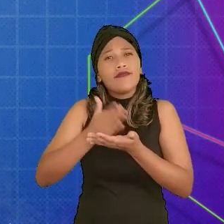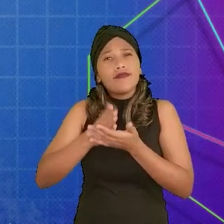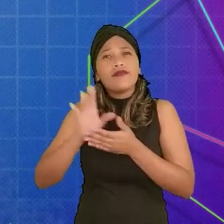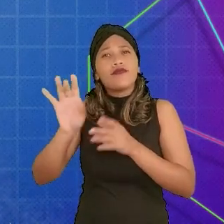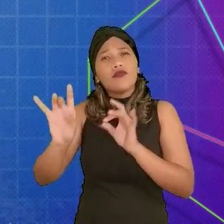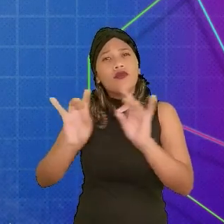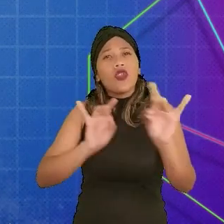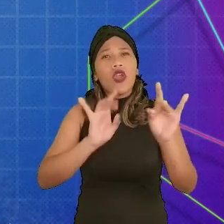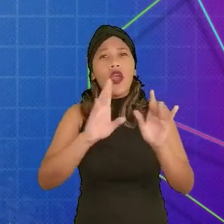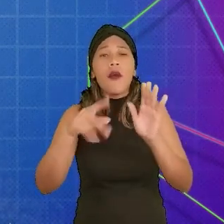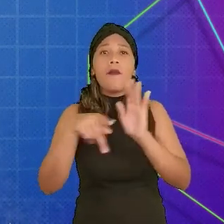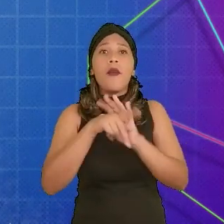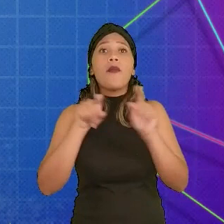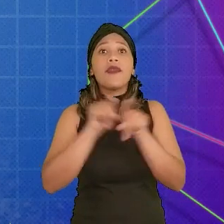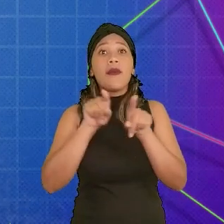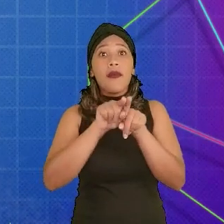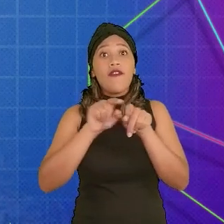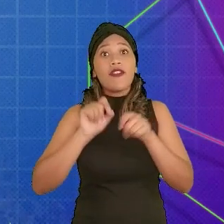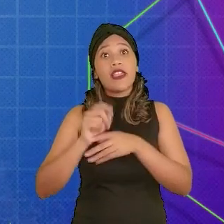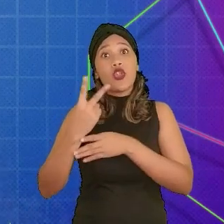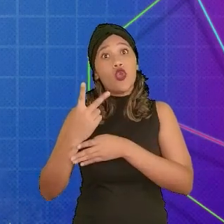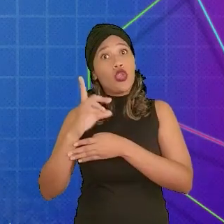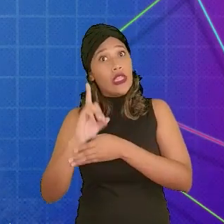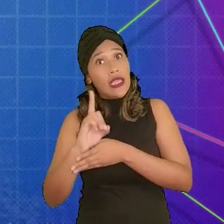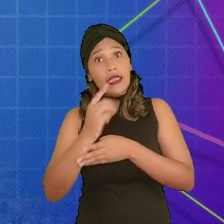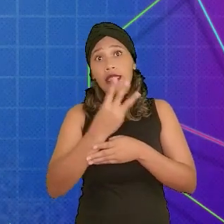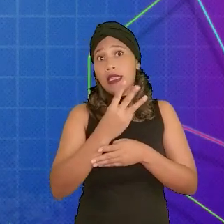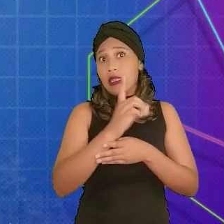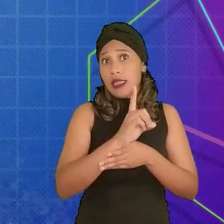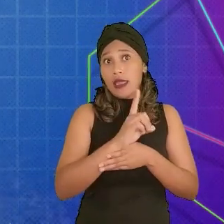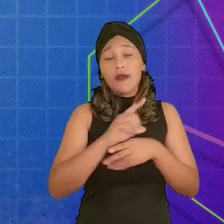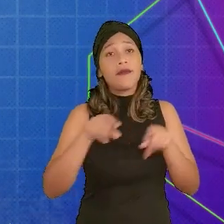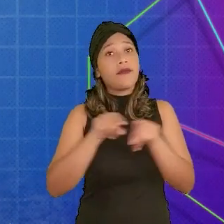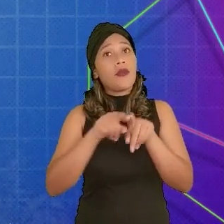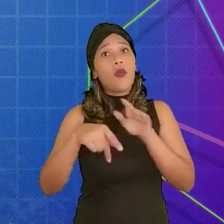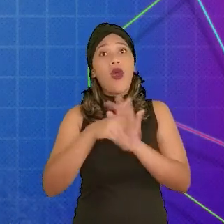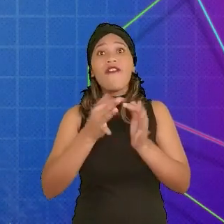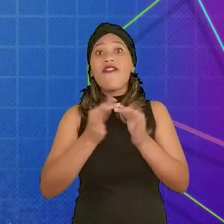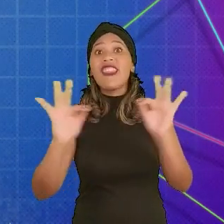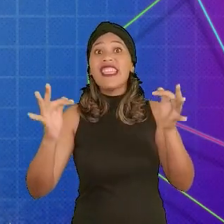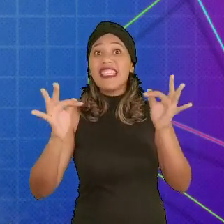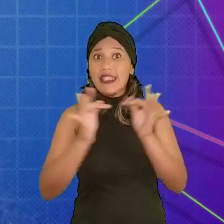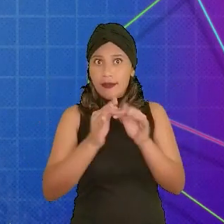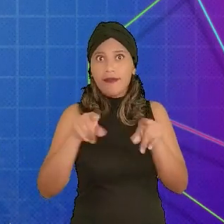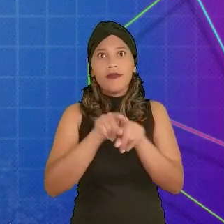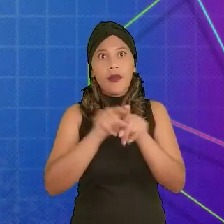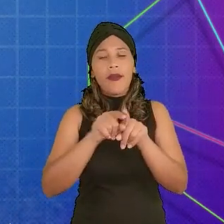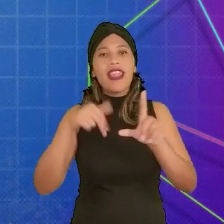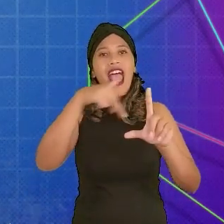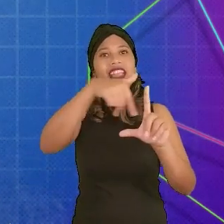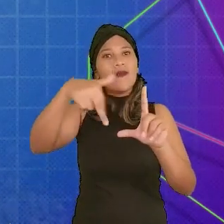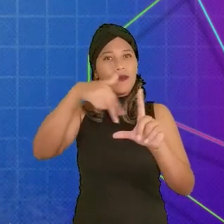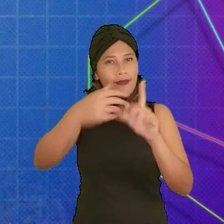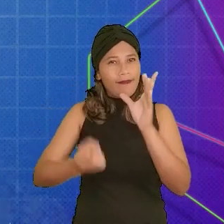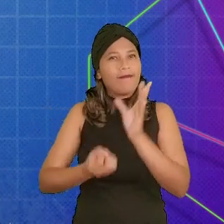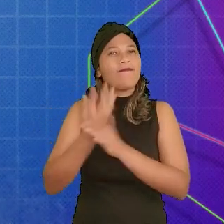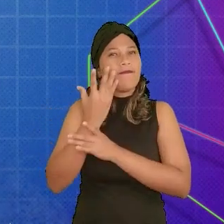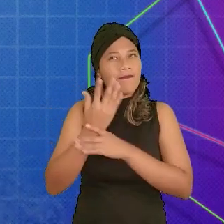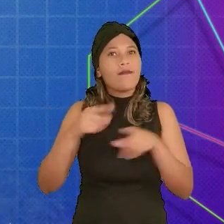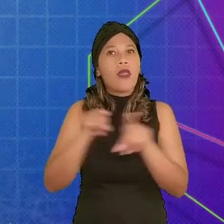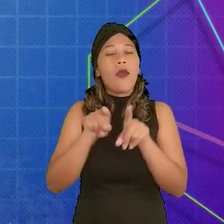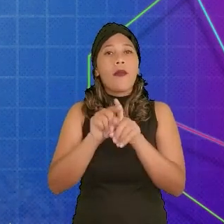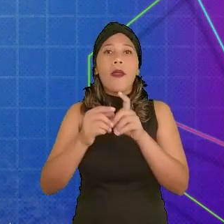existe motor gráfico para renderizar gráficos em 2D ou 3D, motor de física para detectar colisões e fazer animações,